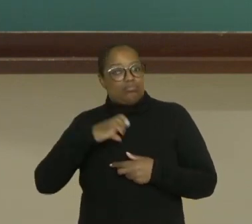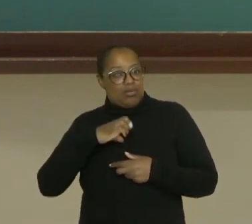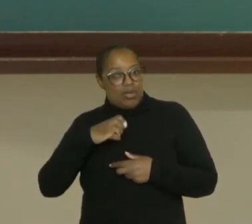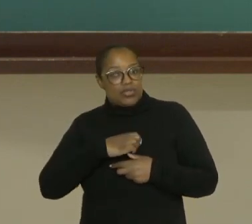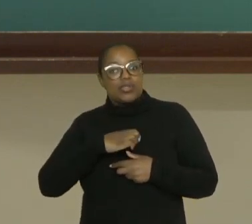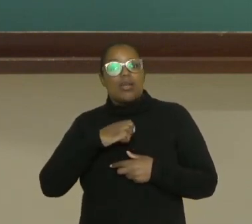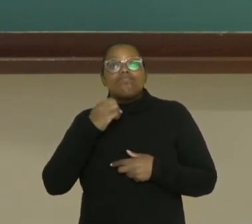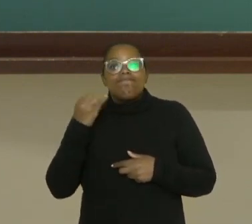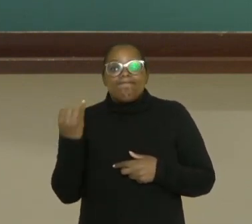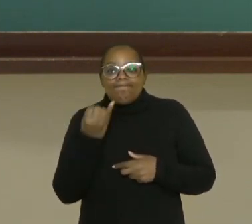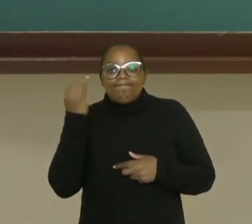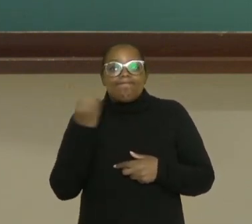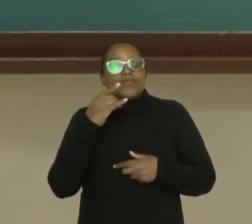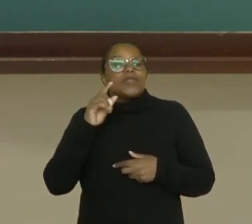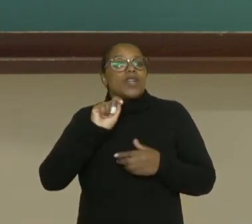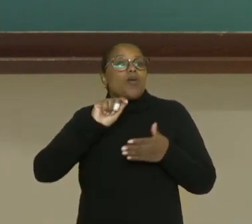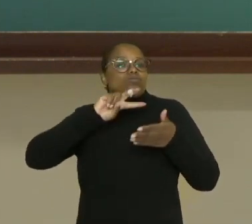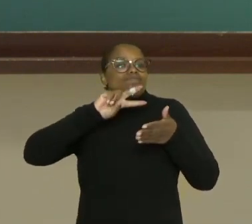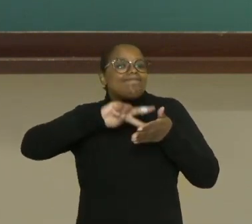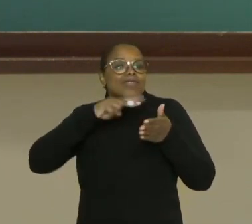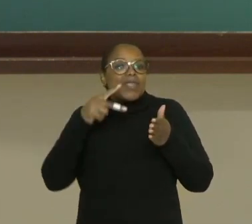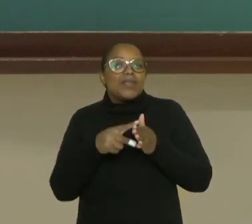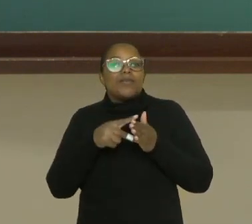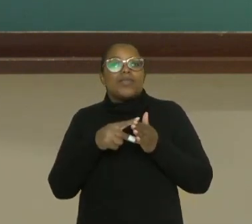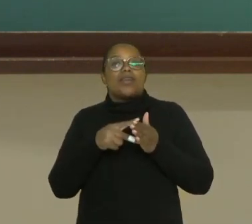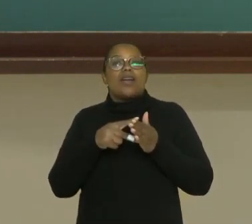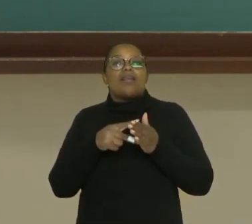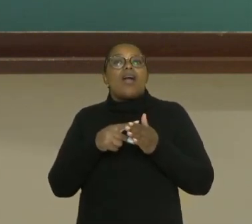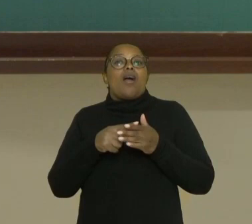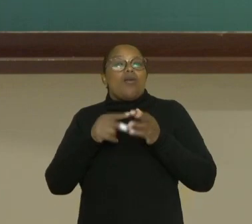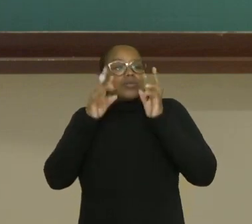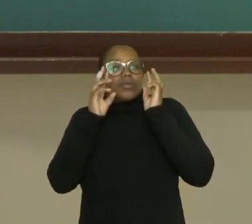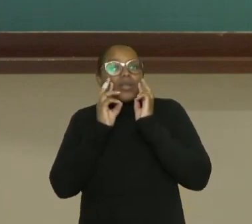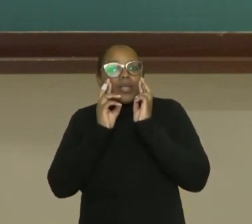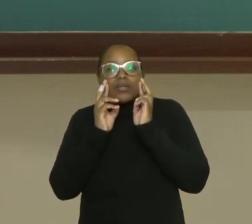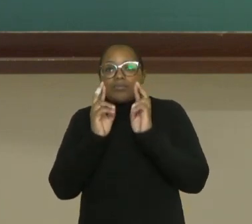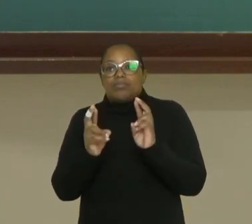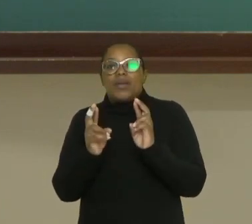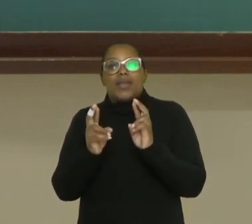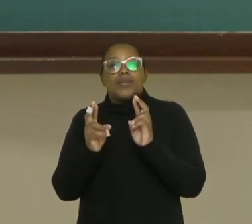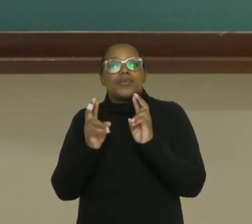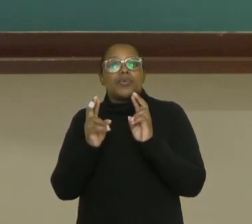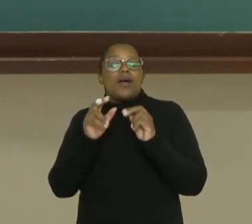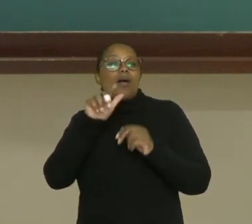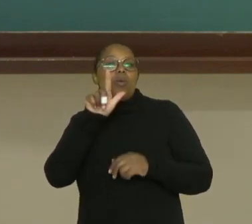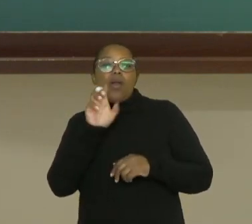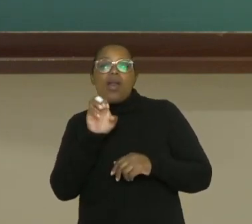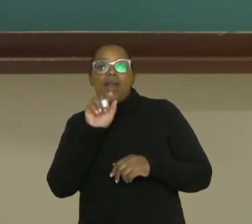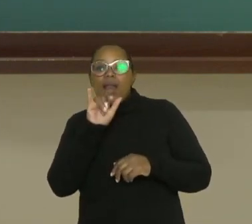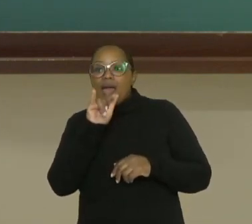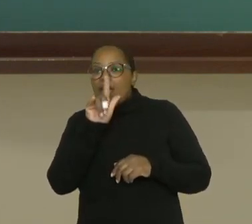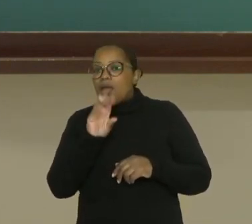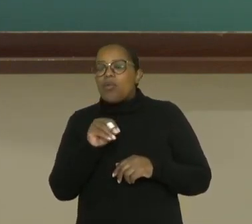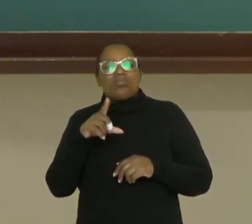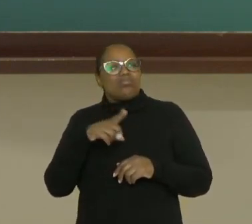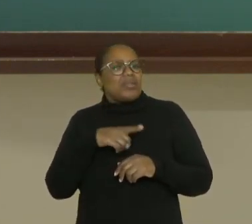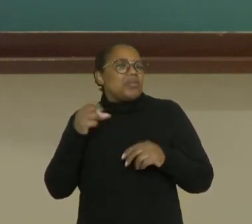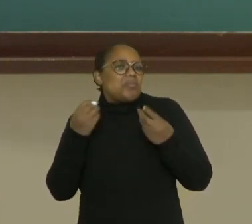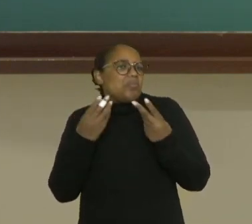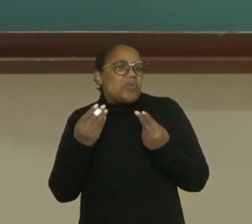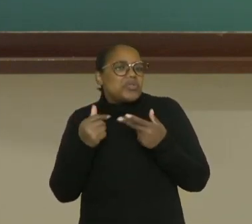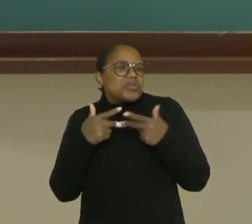reflexão sobre a moral. Sem ter o uso dessa palavra, ética, existem preceitos, existe